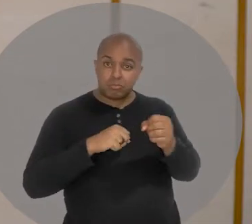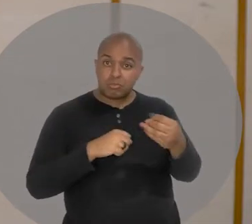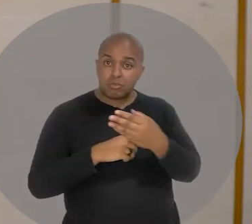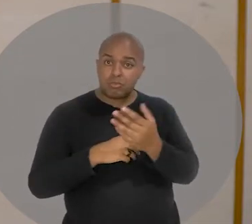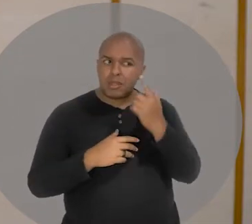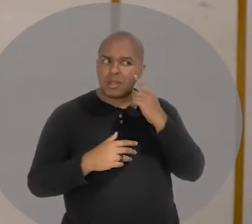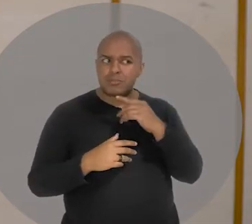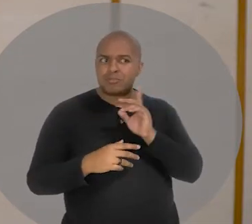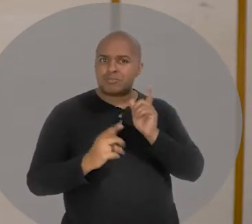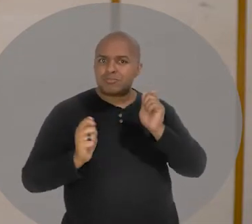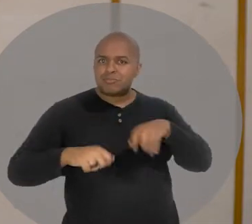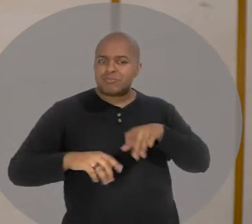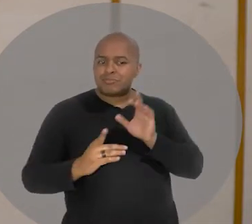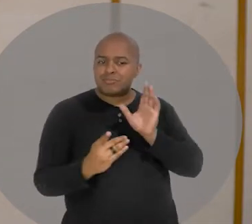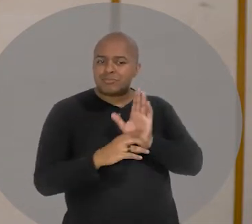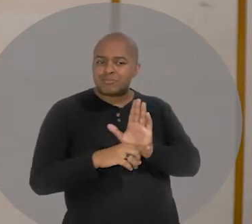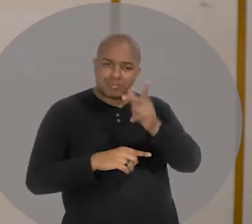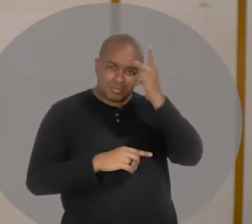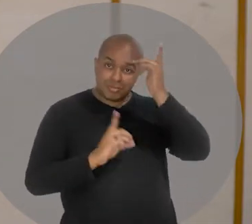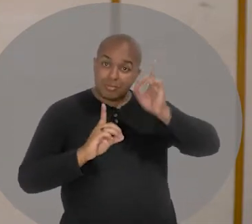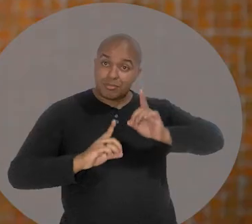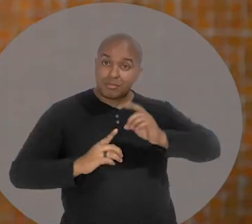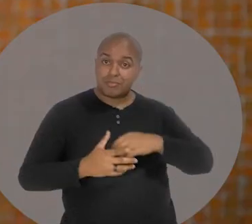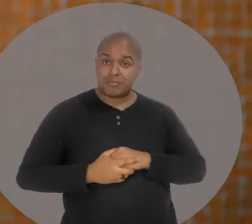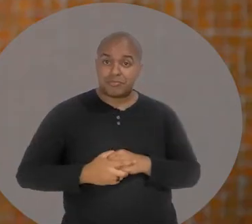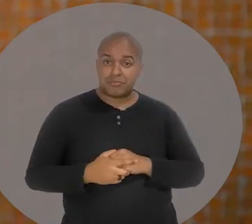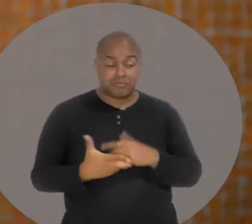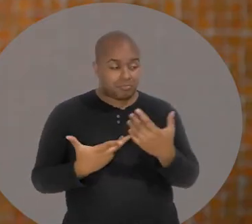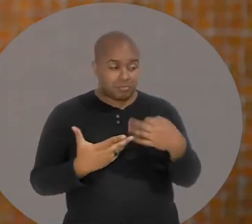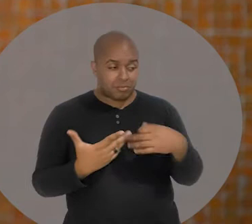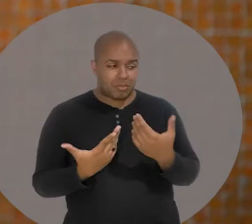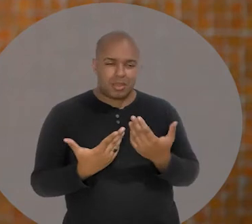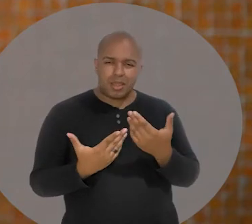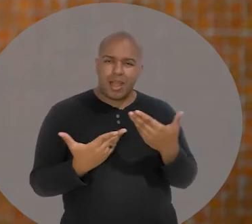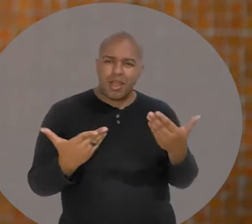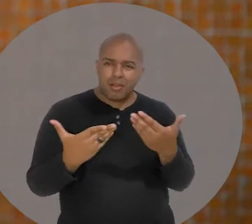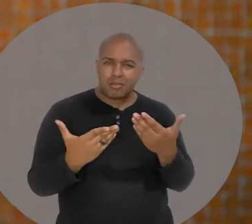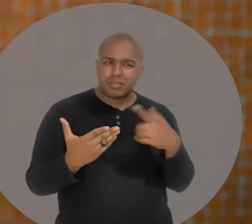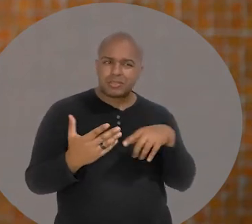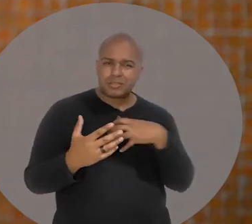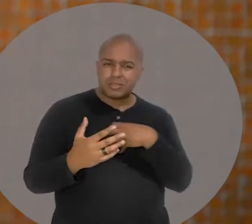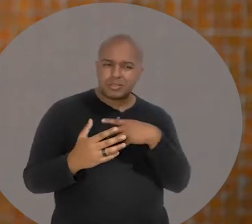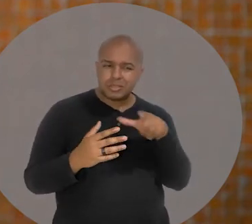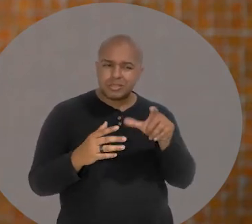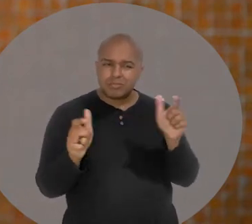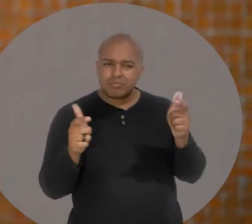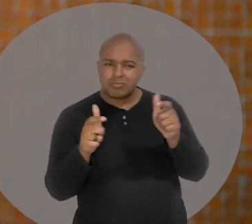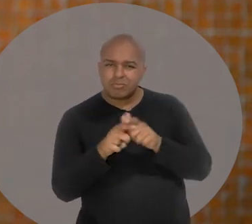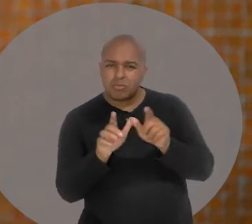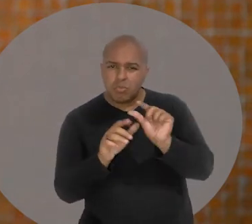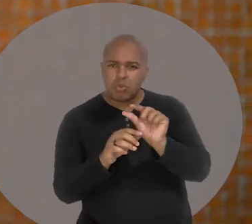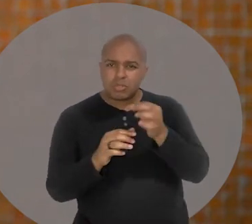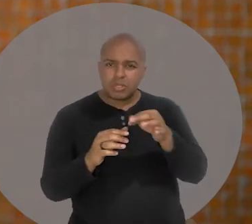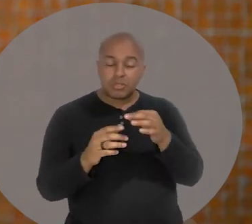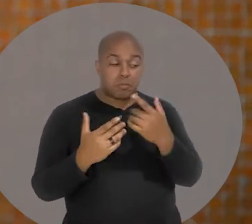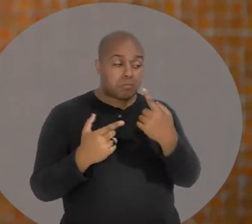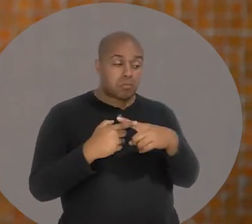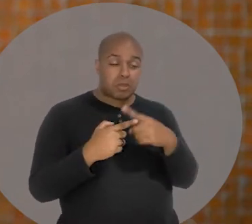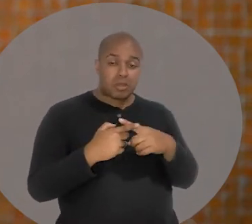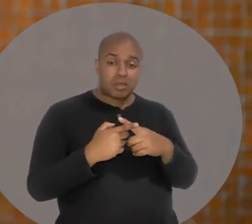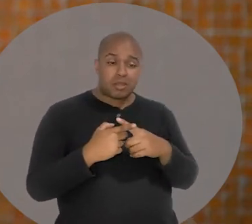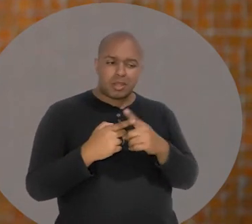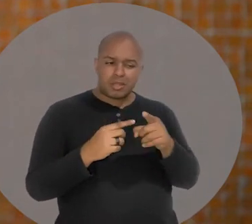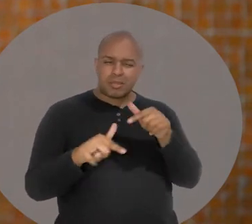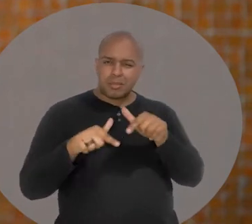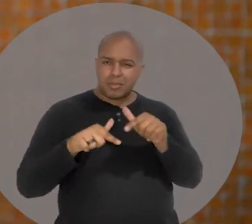são capazes de atender pessoas com deficiência, né? Atualmente, eu sinto que isso diminuiu um pouco, porque eu estou